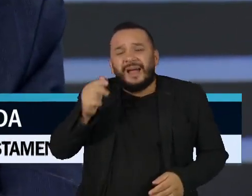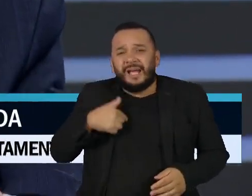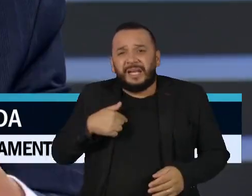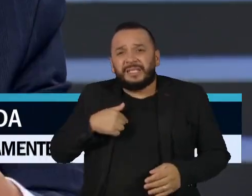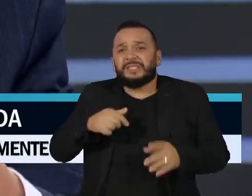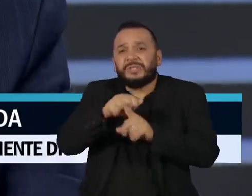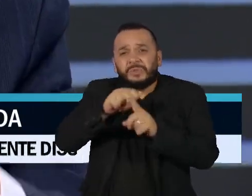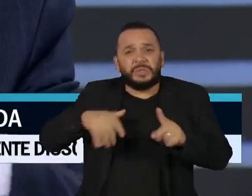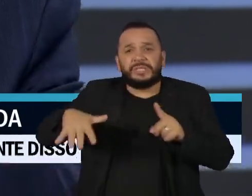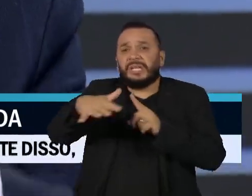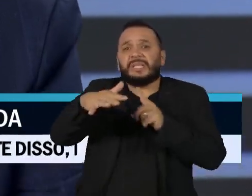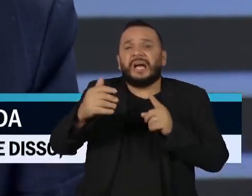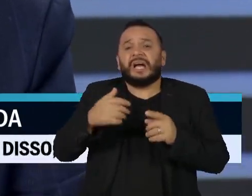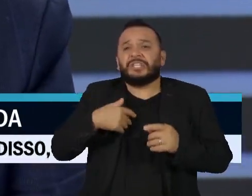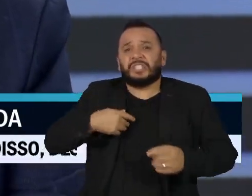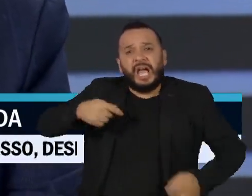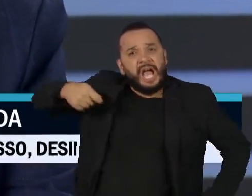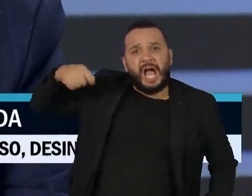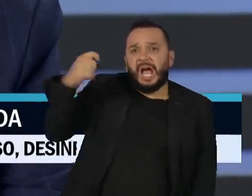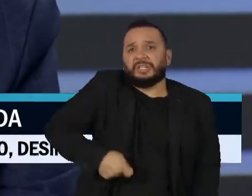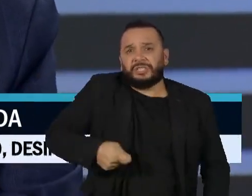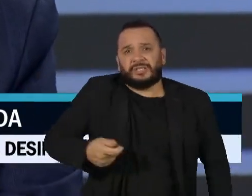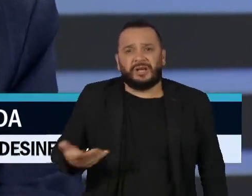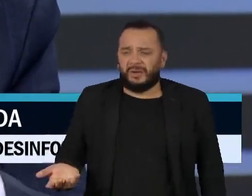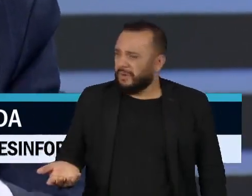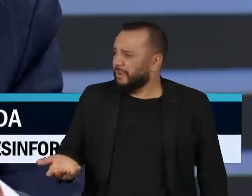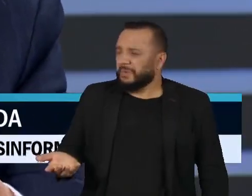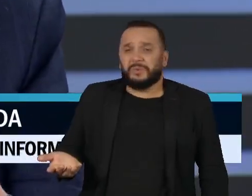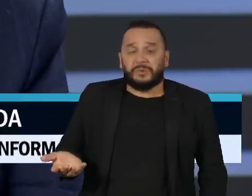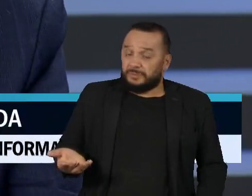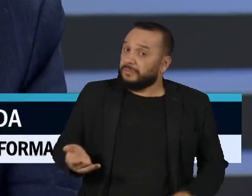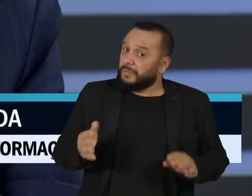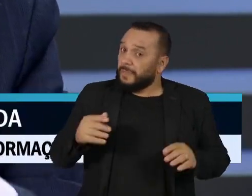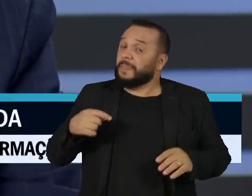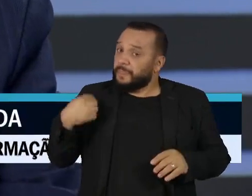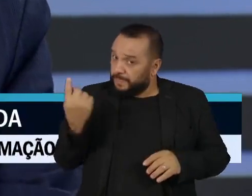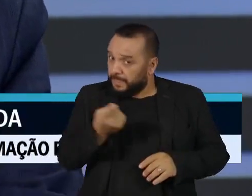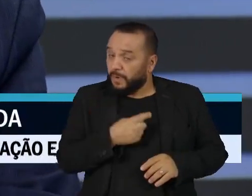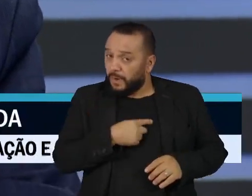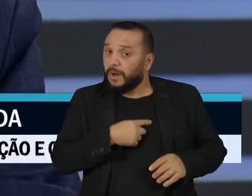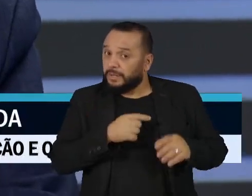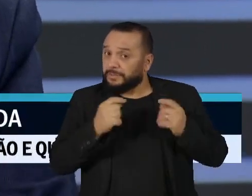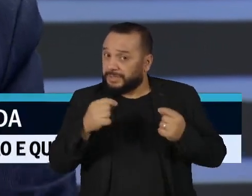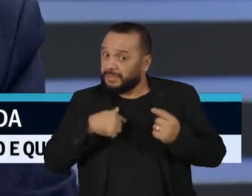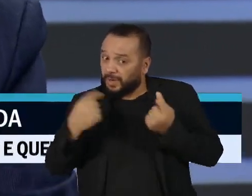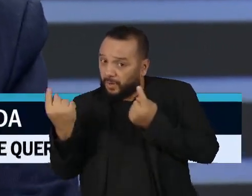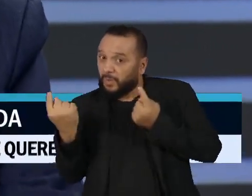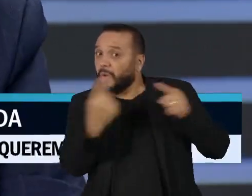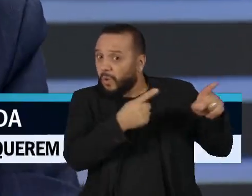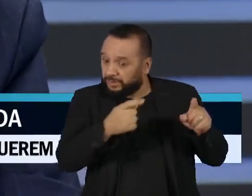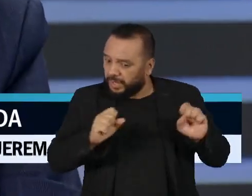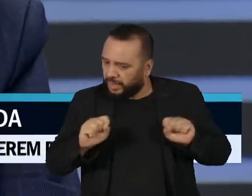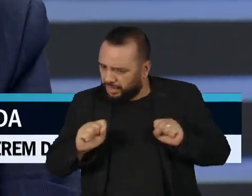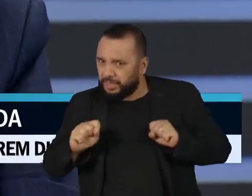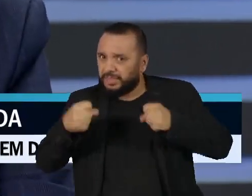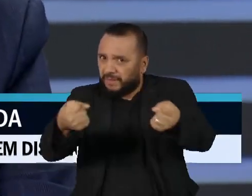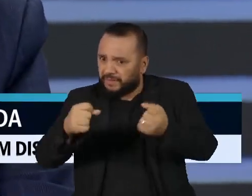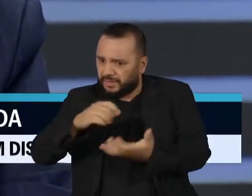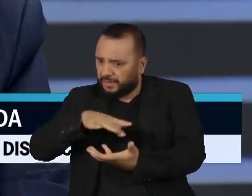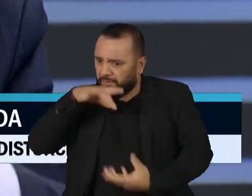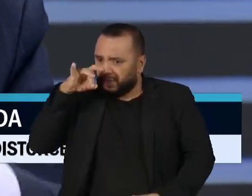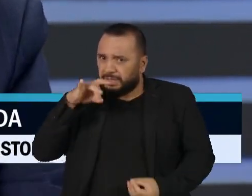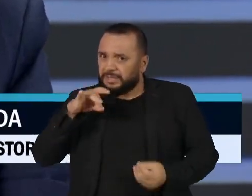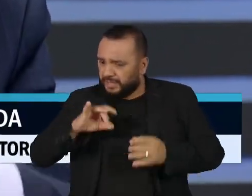de sociedade. Nós criamos um monstro. Ou a gente enfrenta esse monstro e defende a democracia, as liberdades, o Estado